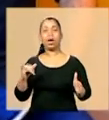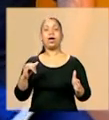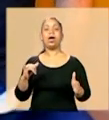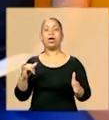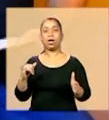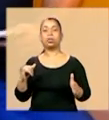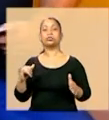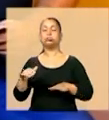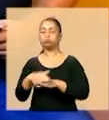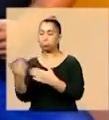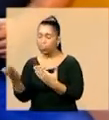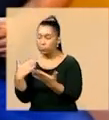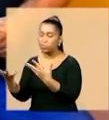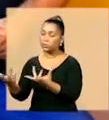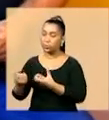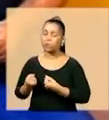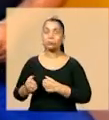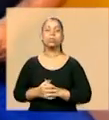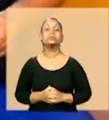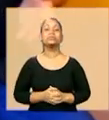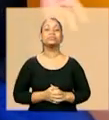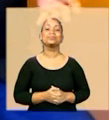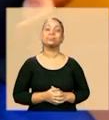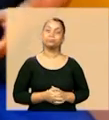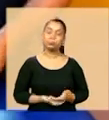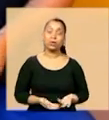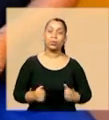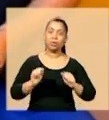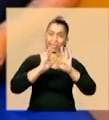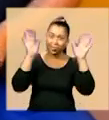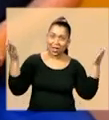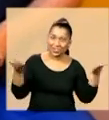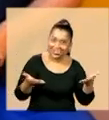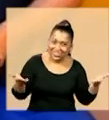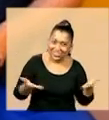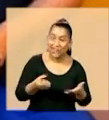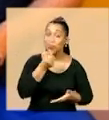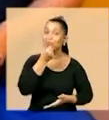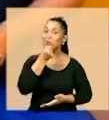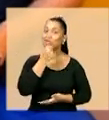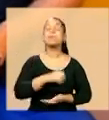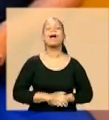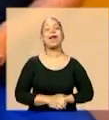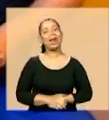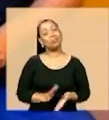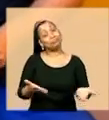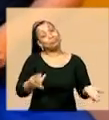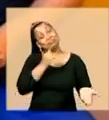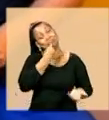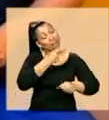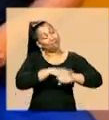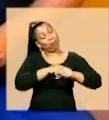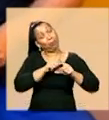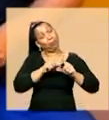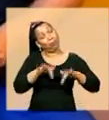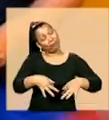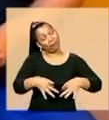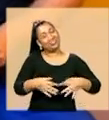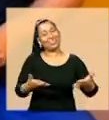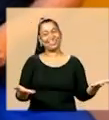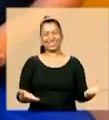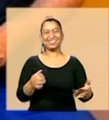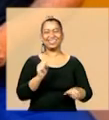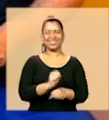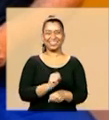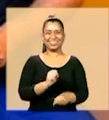Matheus, muito esclarecedor o programa de hoje, né? É isso mesmo, Vivian. Infelizmente, nosso tempo acabou. É isso, a gente fica por aqui, mas a gente te aguarda na semana que vem